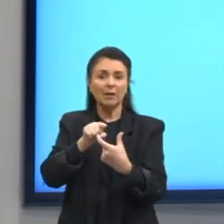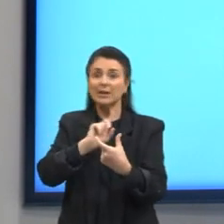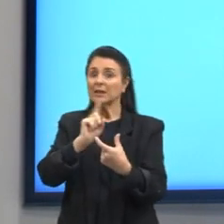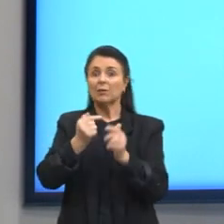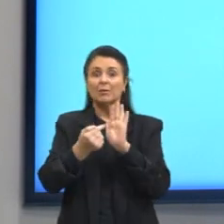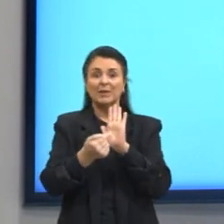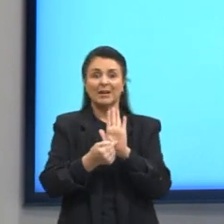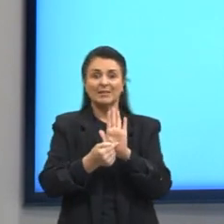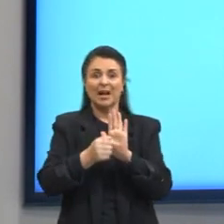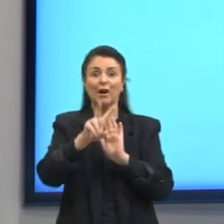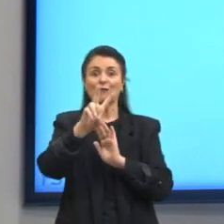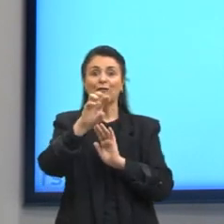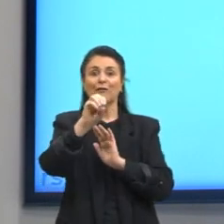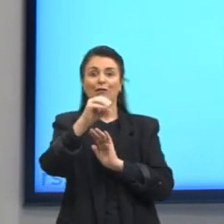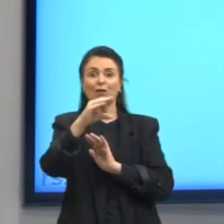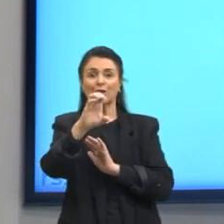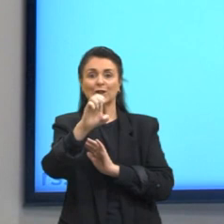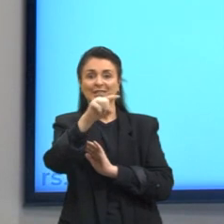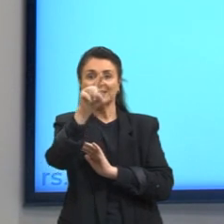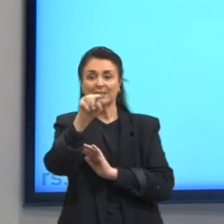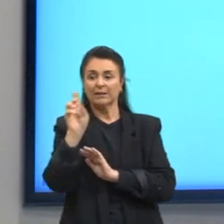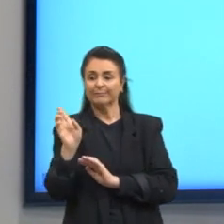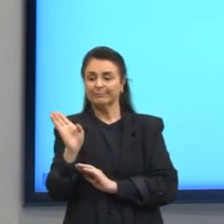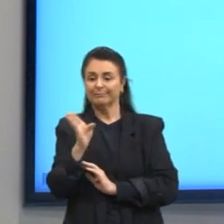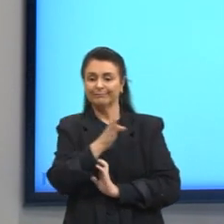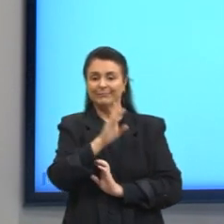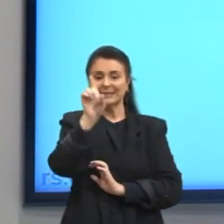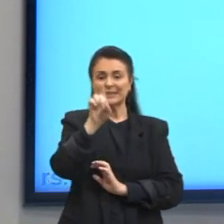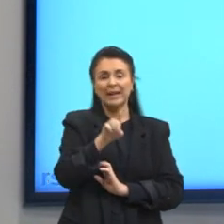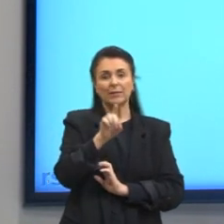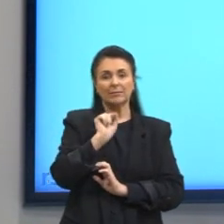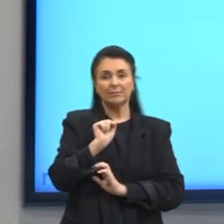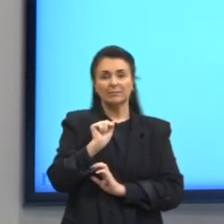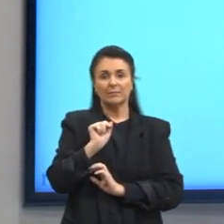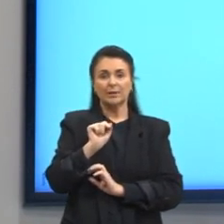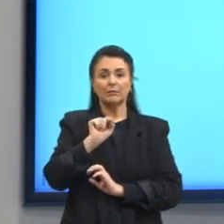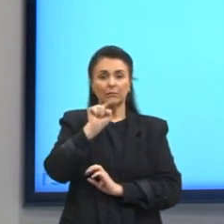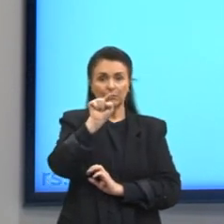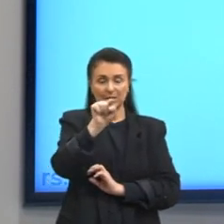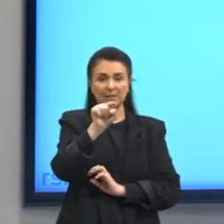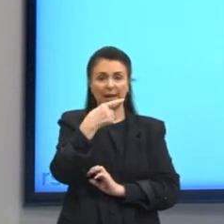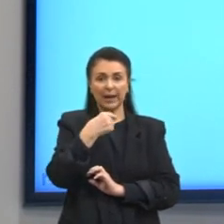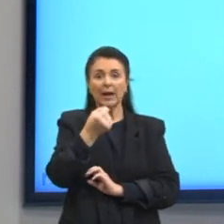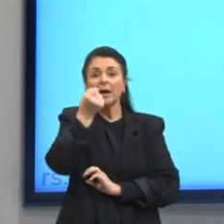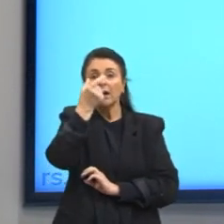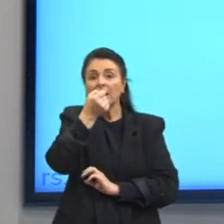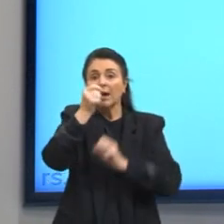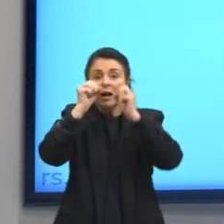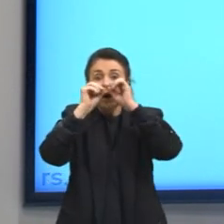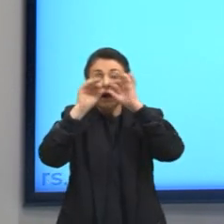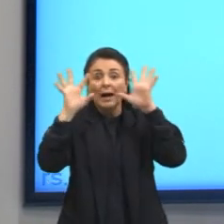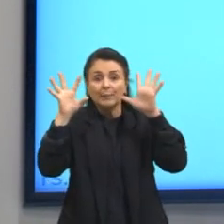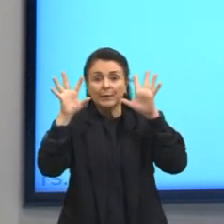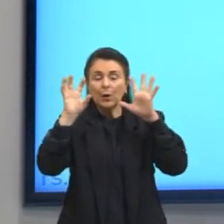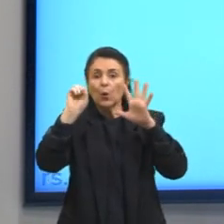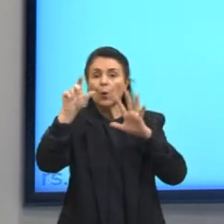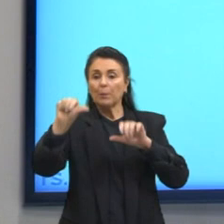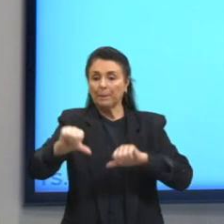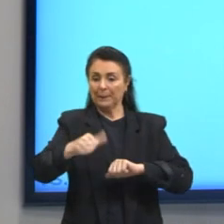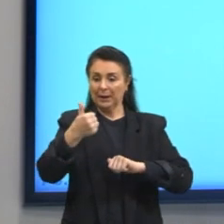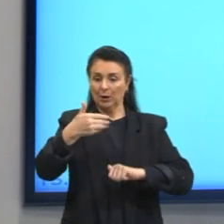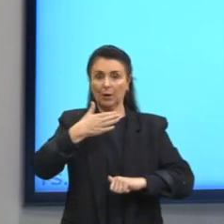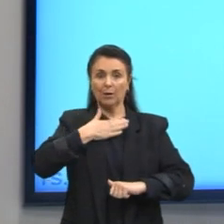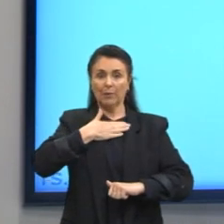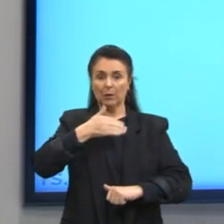você é porque me deveria ter dito você é um descongestionante você é um anti-ácido e